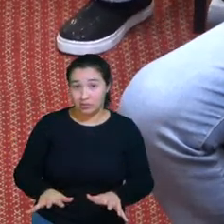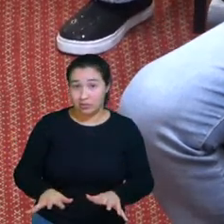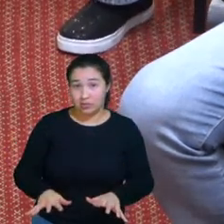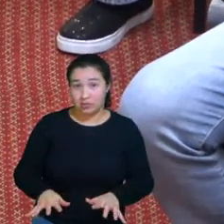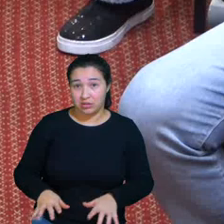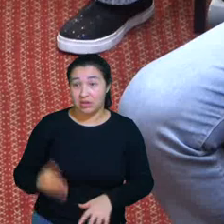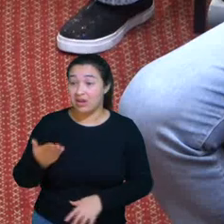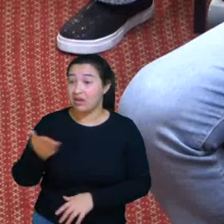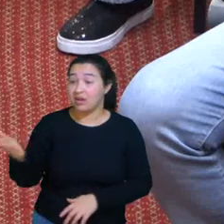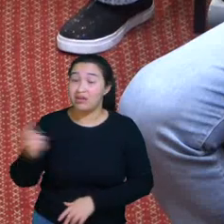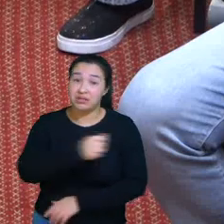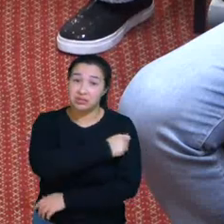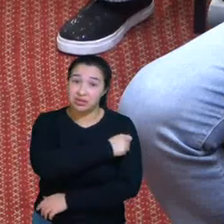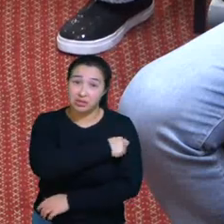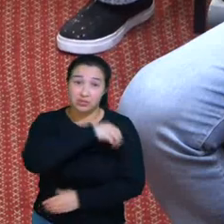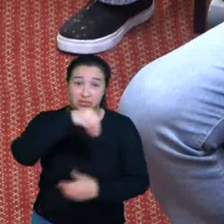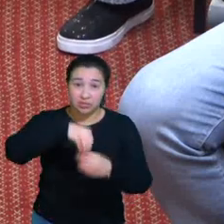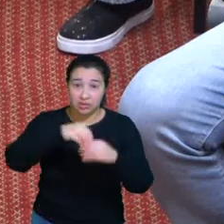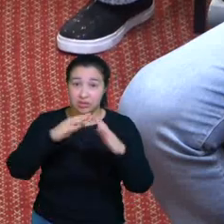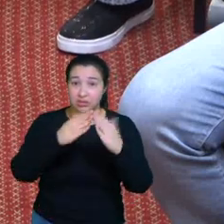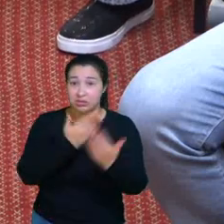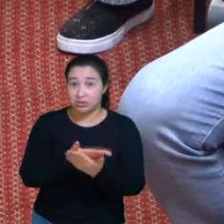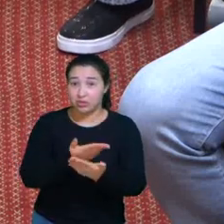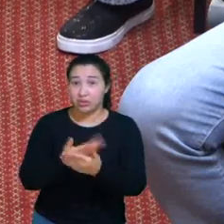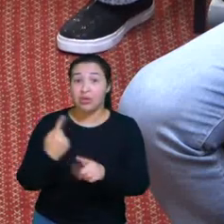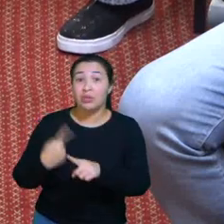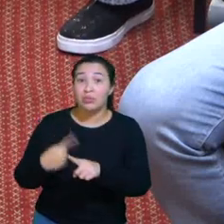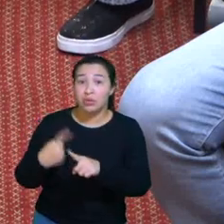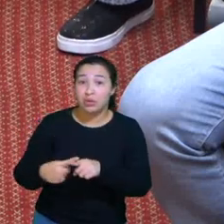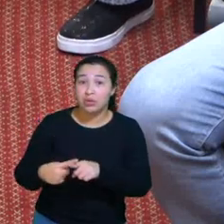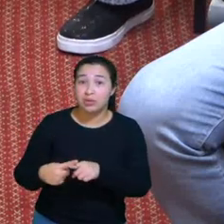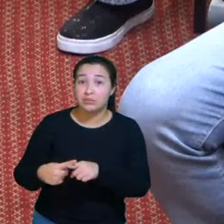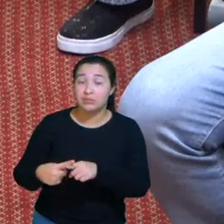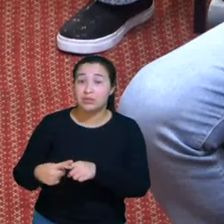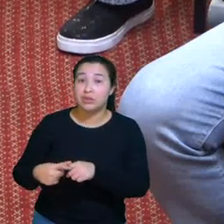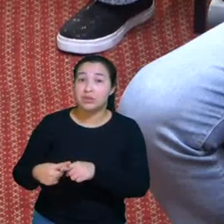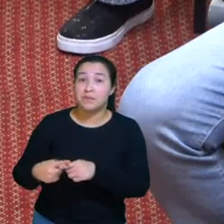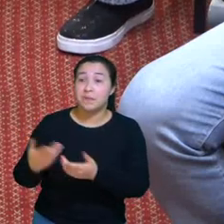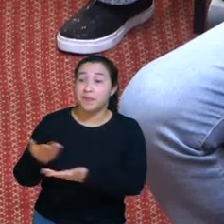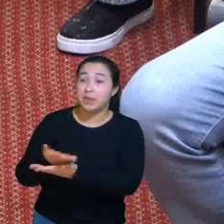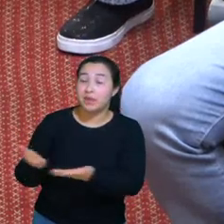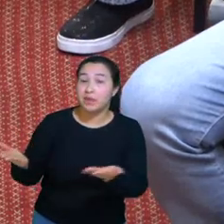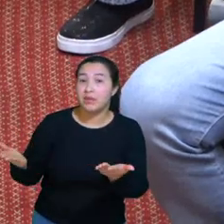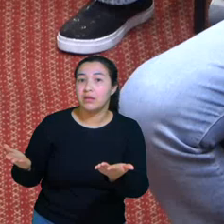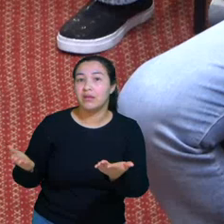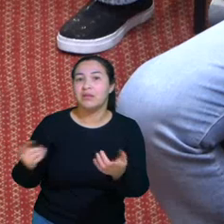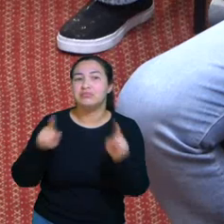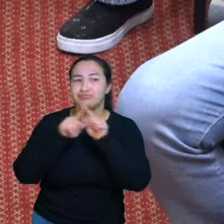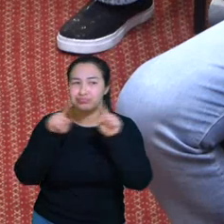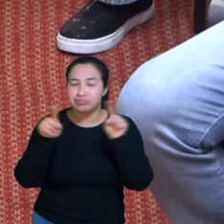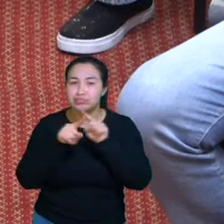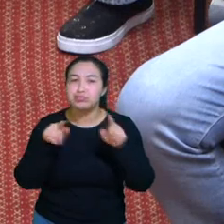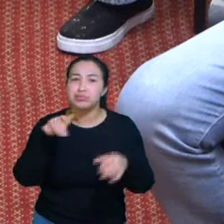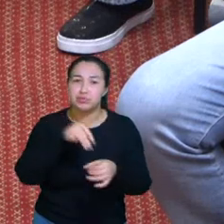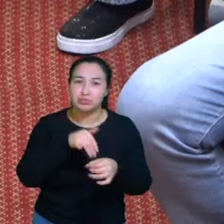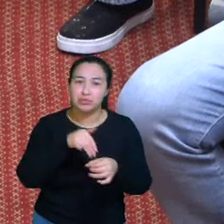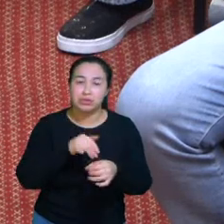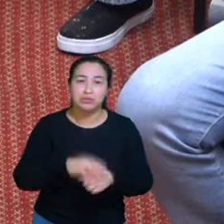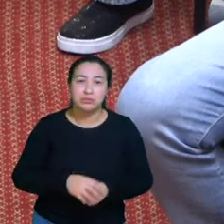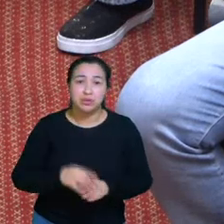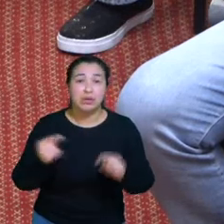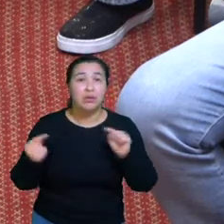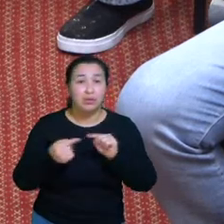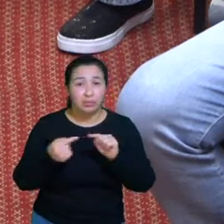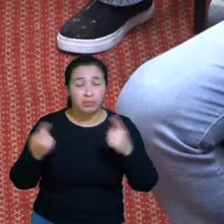esses estudantes dentro das escolas Justamente por isso falo das redes municipais e do que eu tenho ouvido sobre isso então faz sentido sim